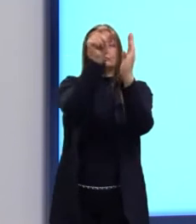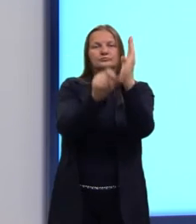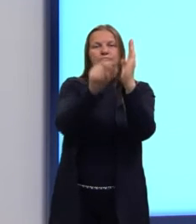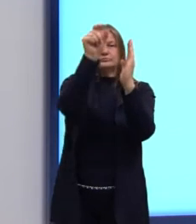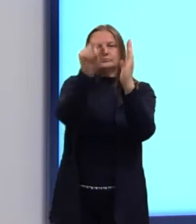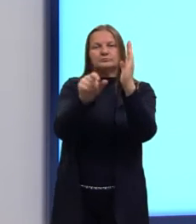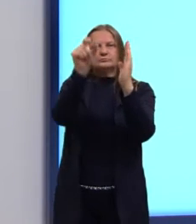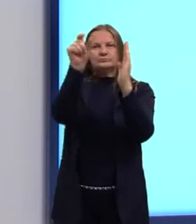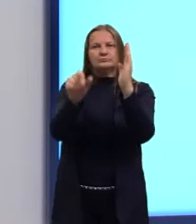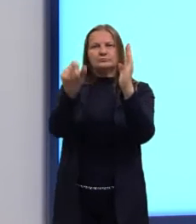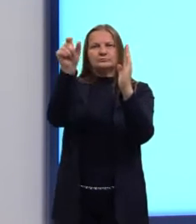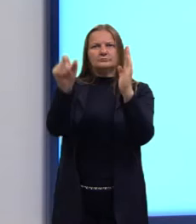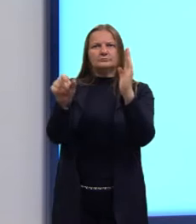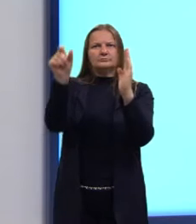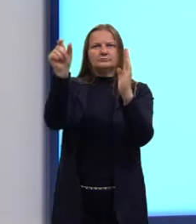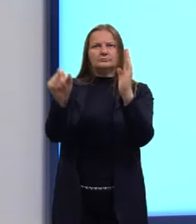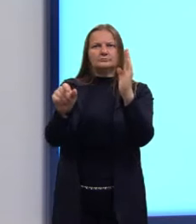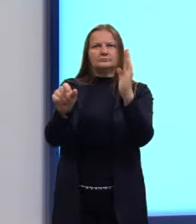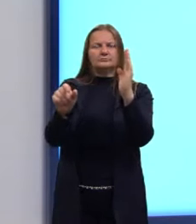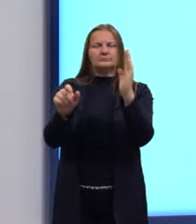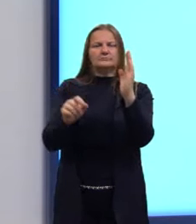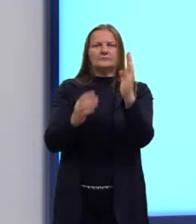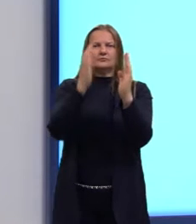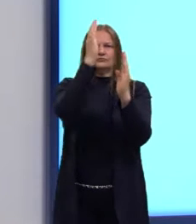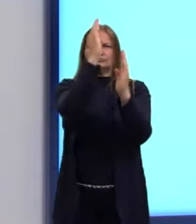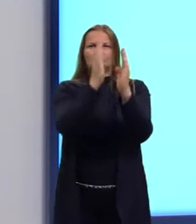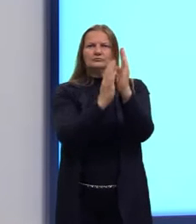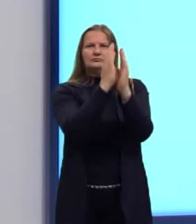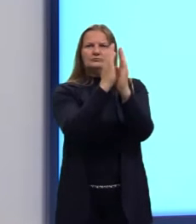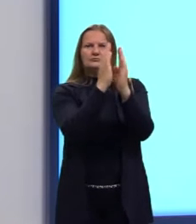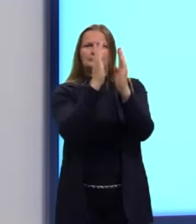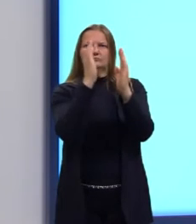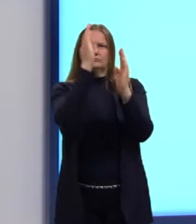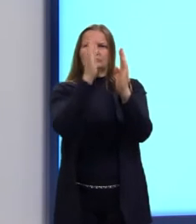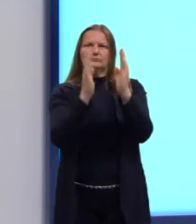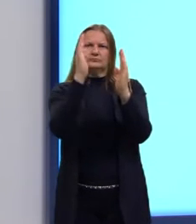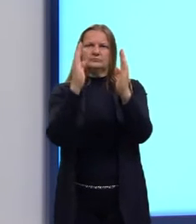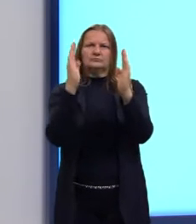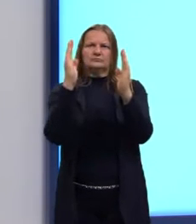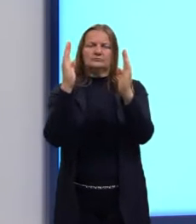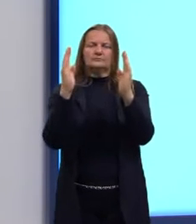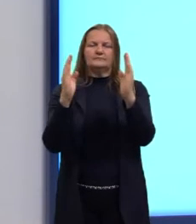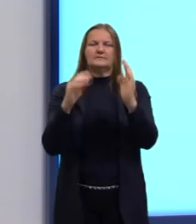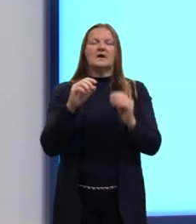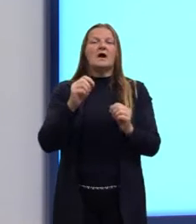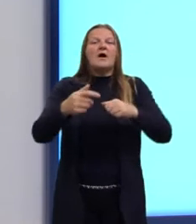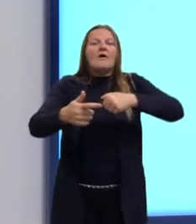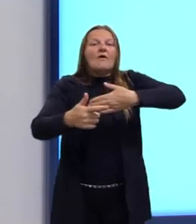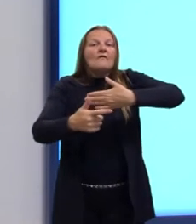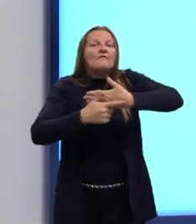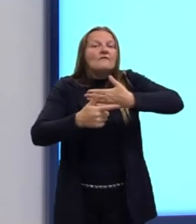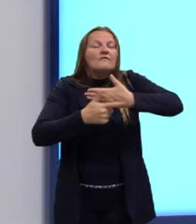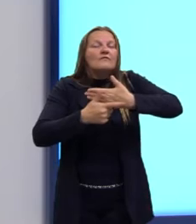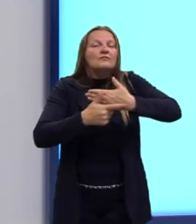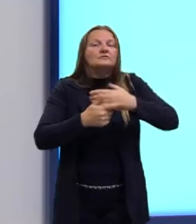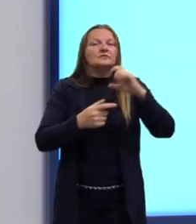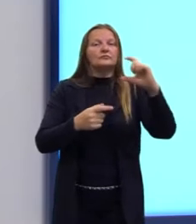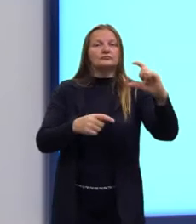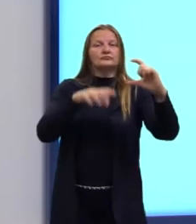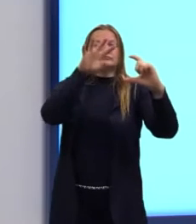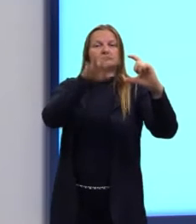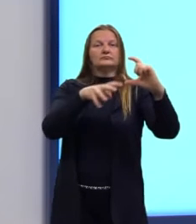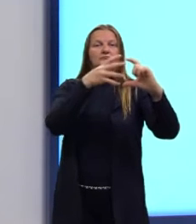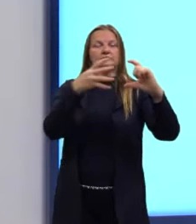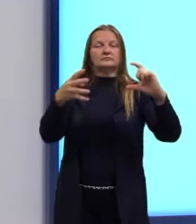aqueles dados que a gente observa na vertical a função das matrizes é relacionar dados numéricos